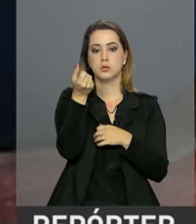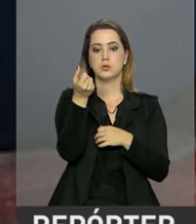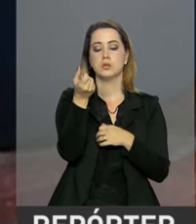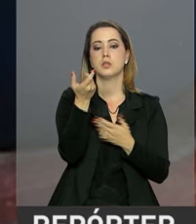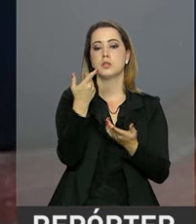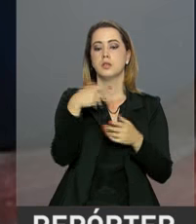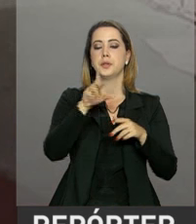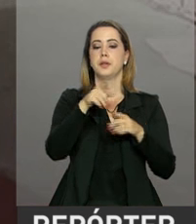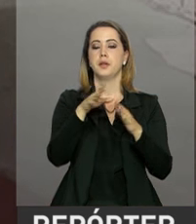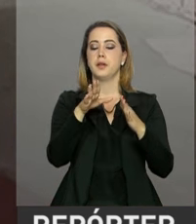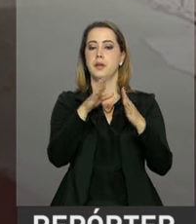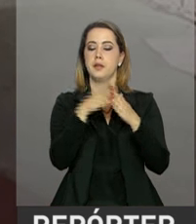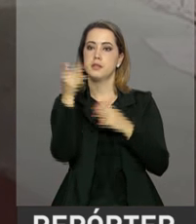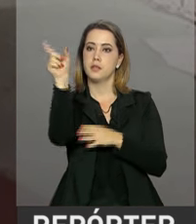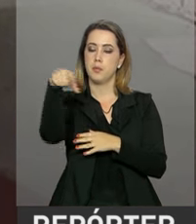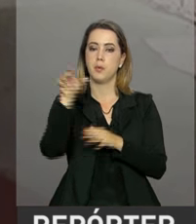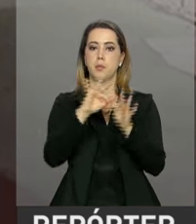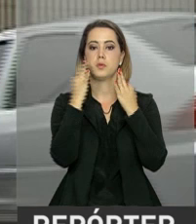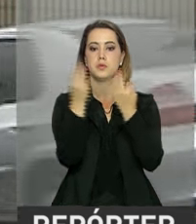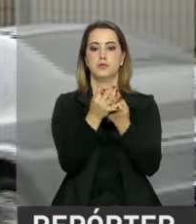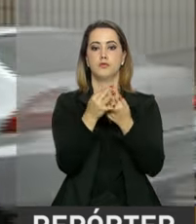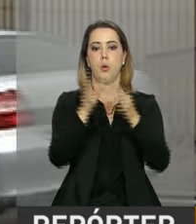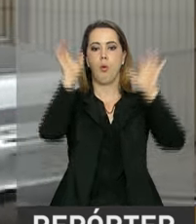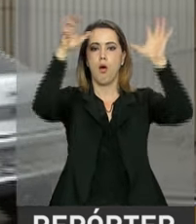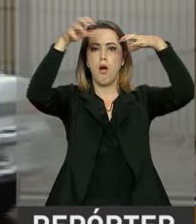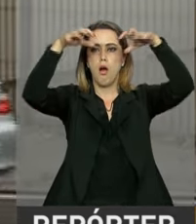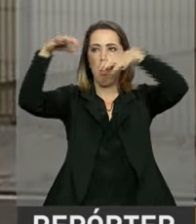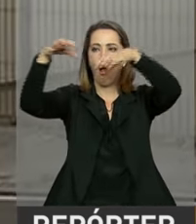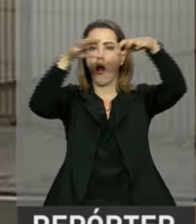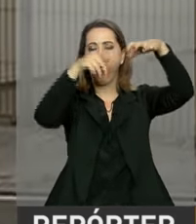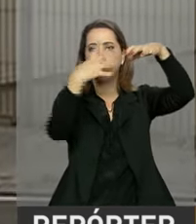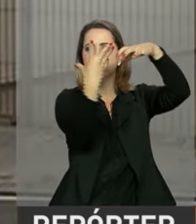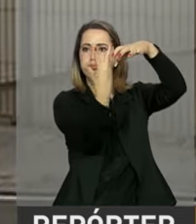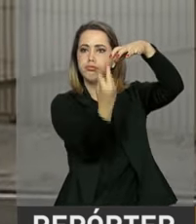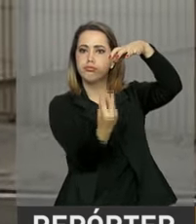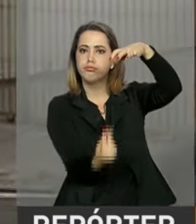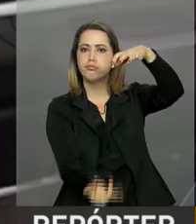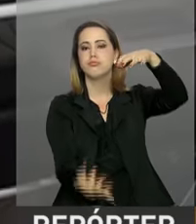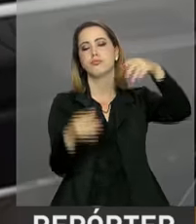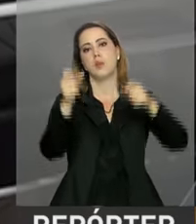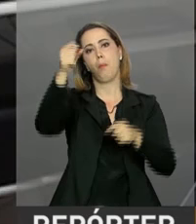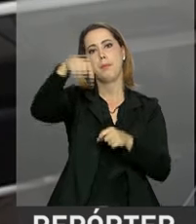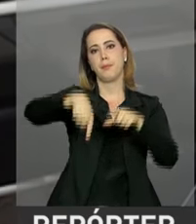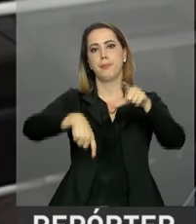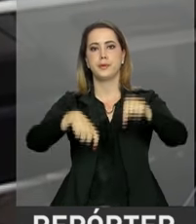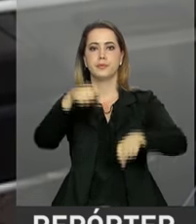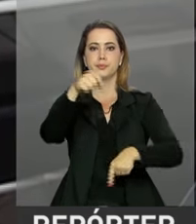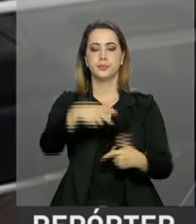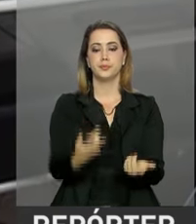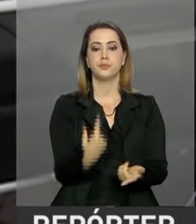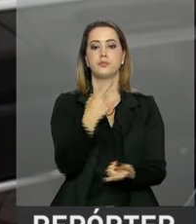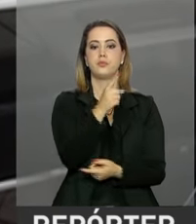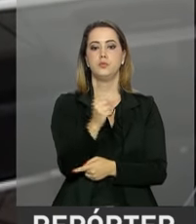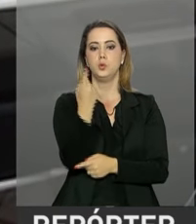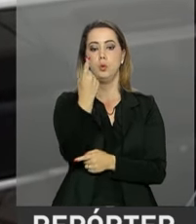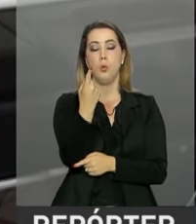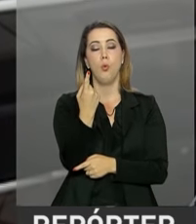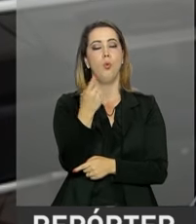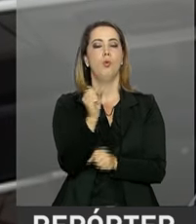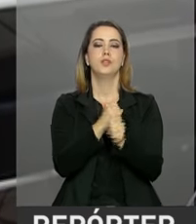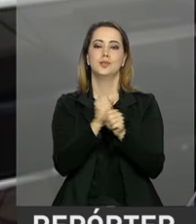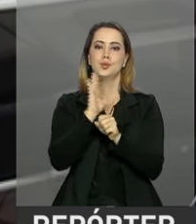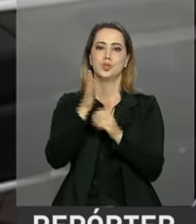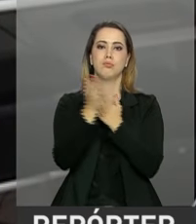água sempre dá um jeito de entrar as falhas no telhado colaboram desempregada há um ano o pouco